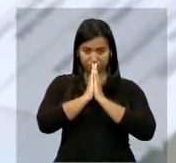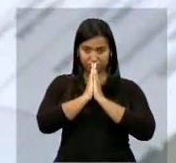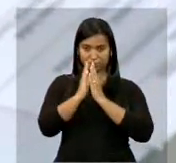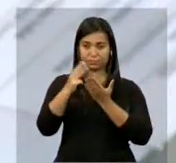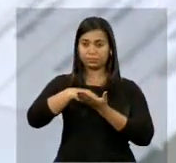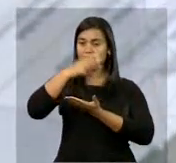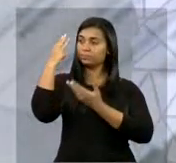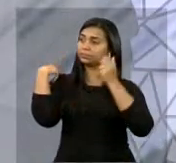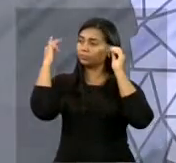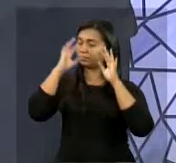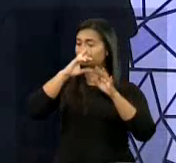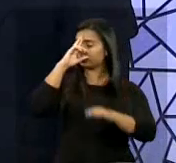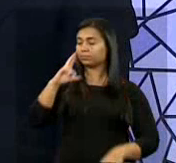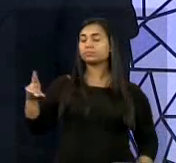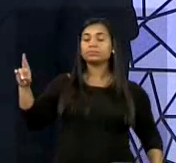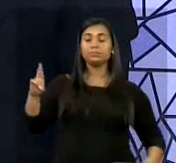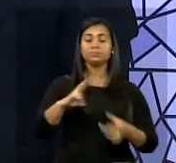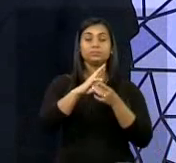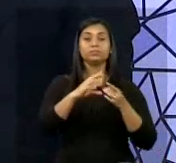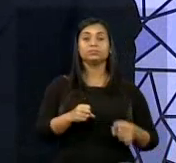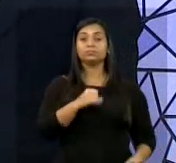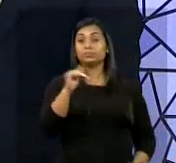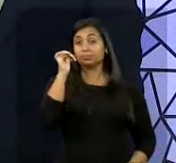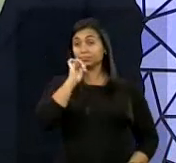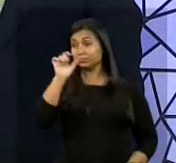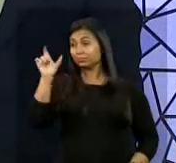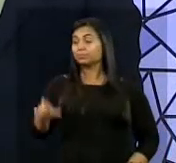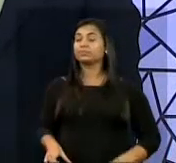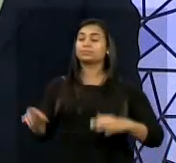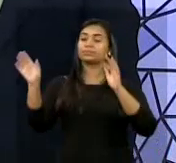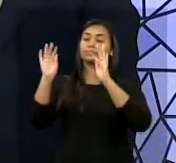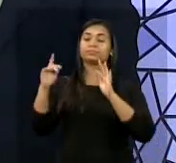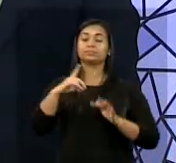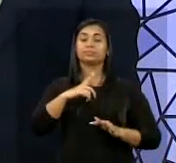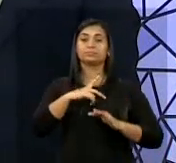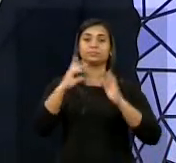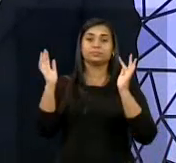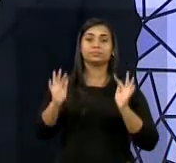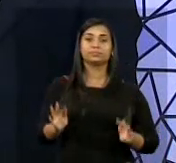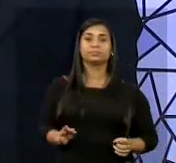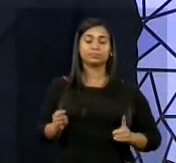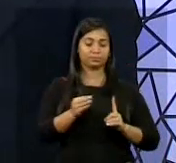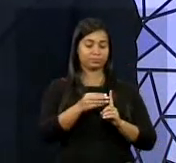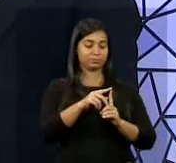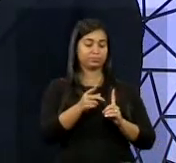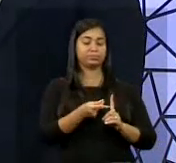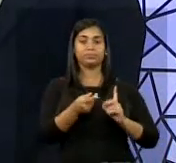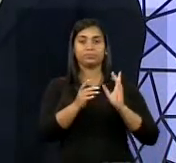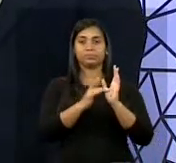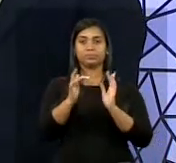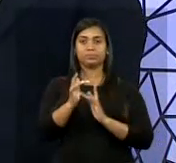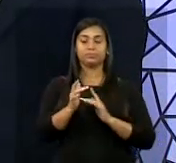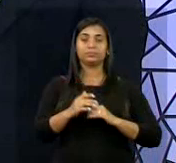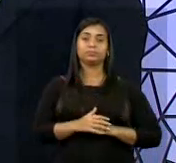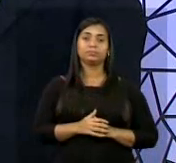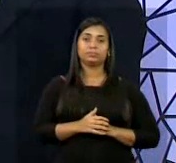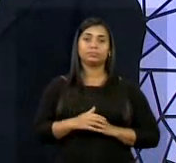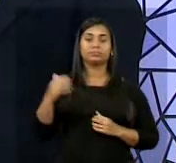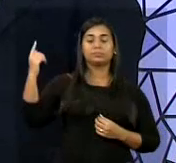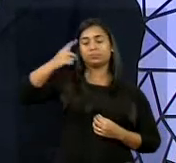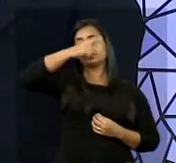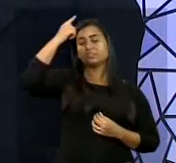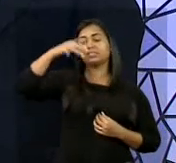Amém. Ave Maria, cheia de graça, o Senhor é convosco. Bendita sois vós entre as mulheres e bendito é o fruto do vosso